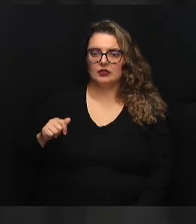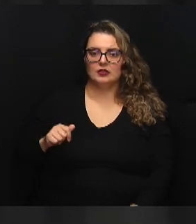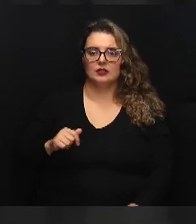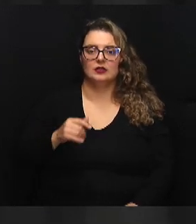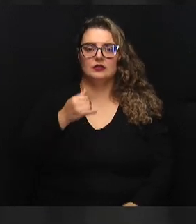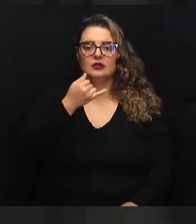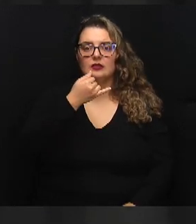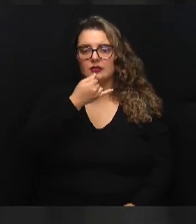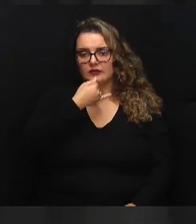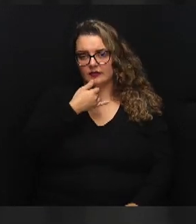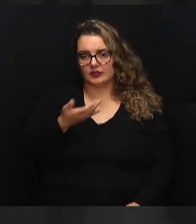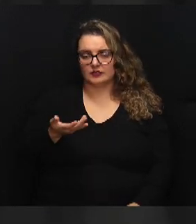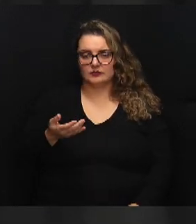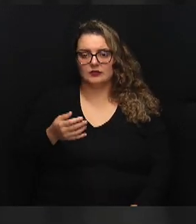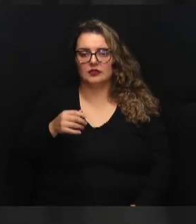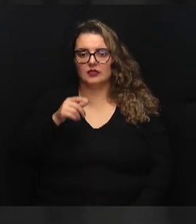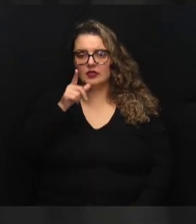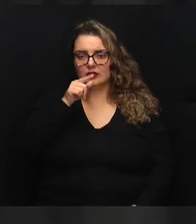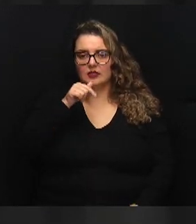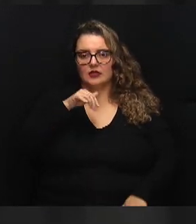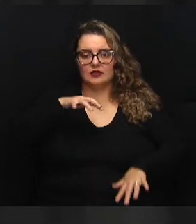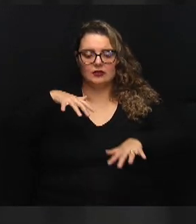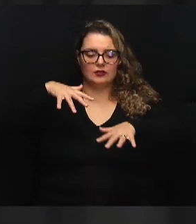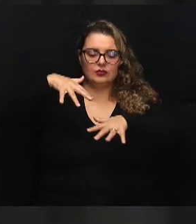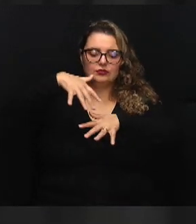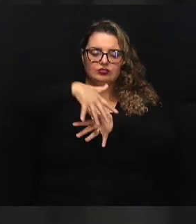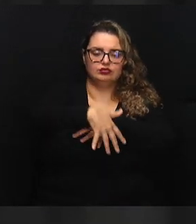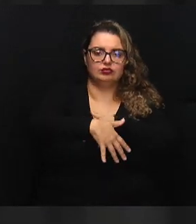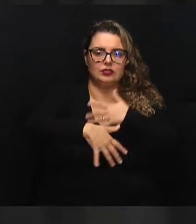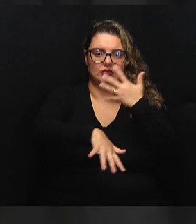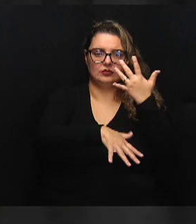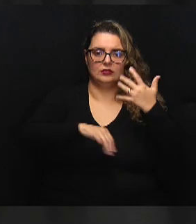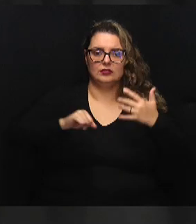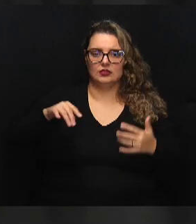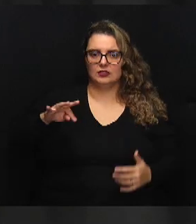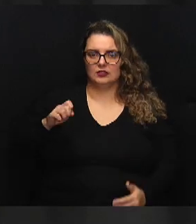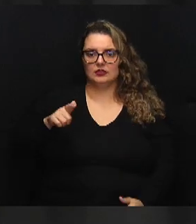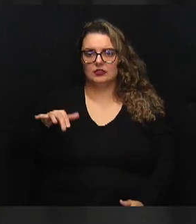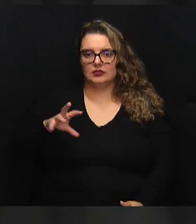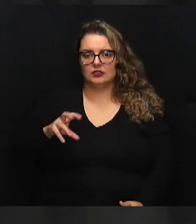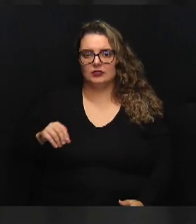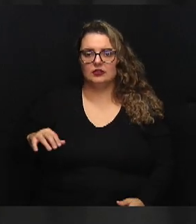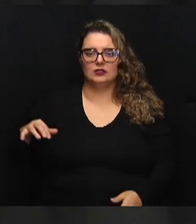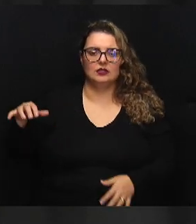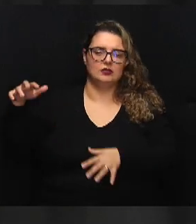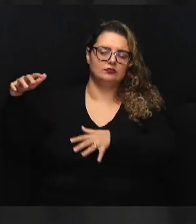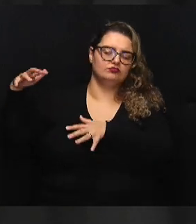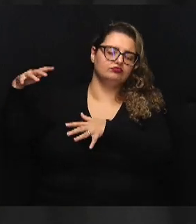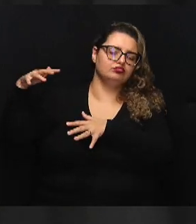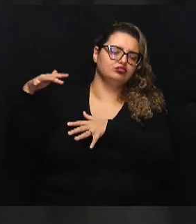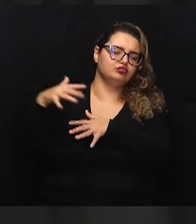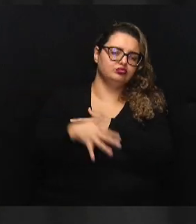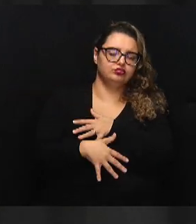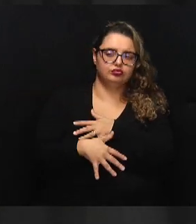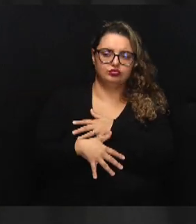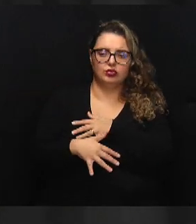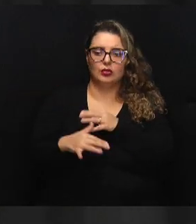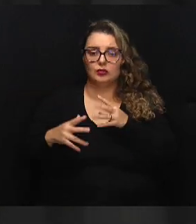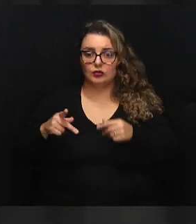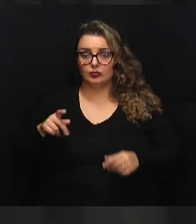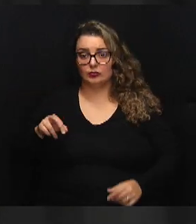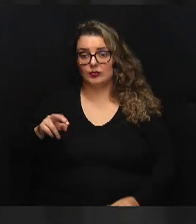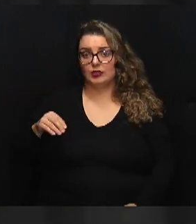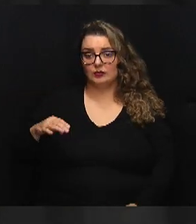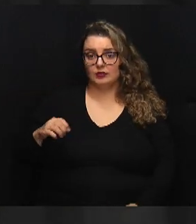infelizmente, da escadaria ali da Praça da Integração, ali cai por ser tudo permeável,